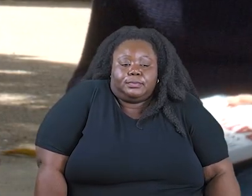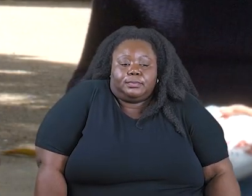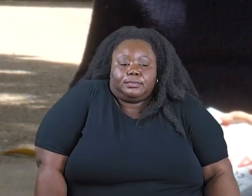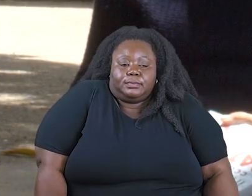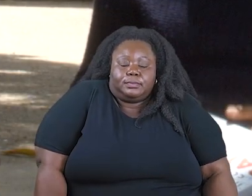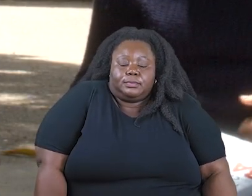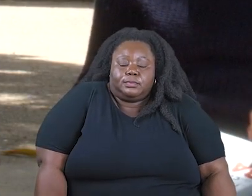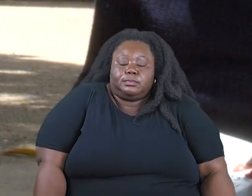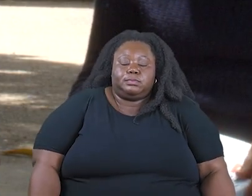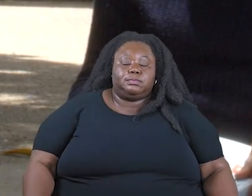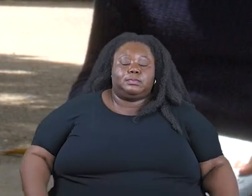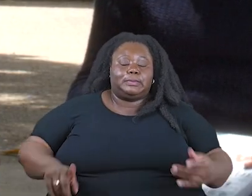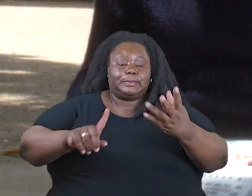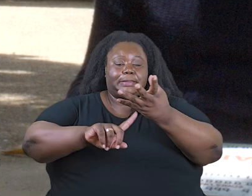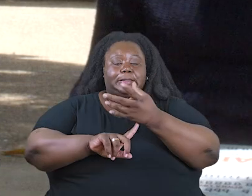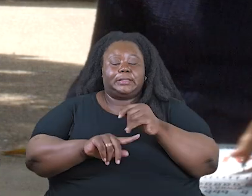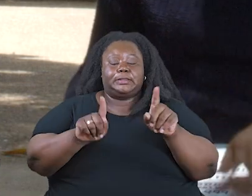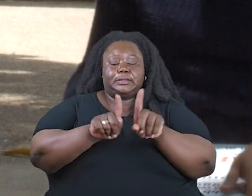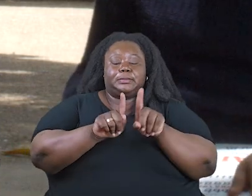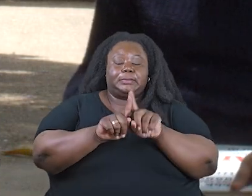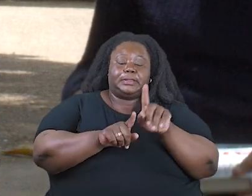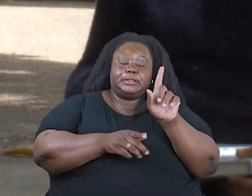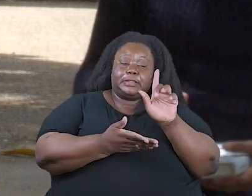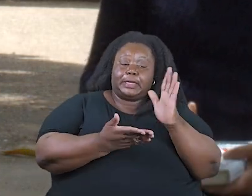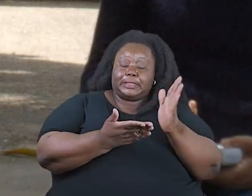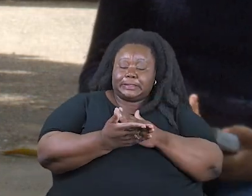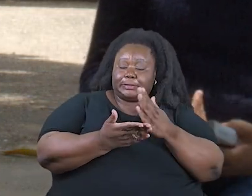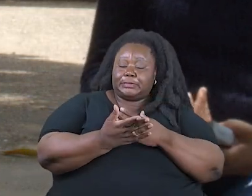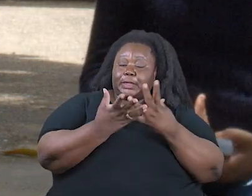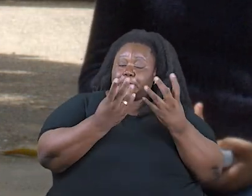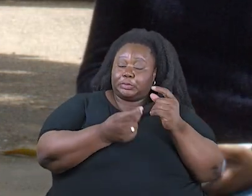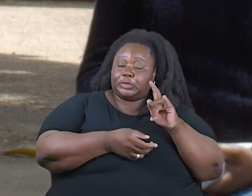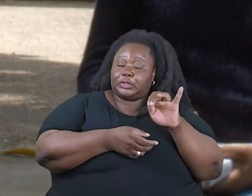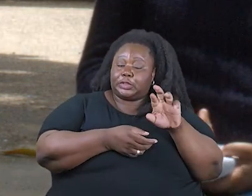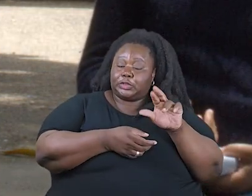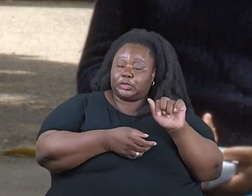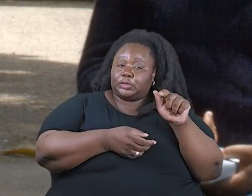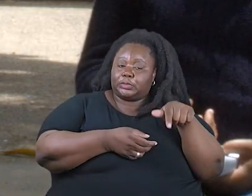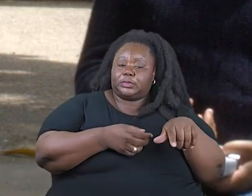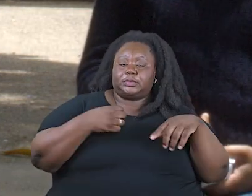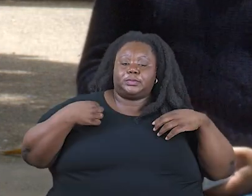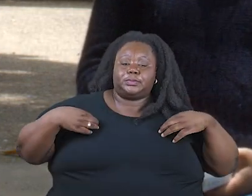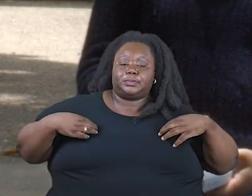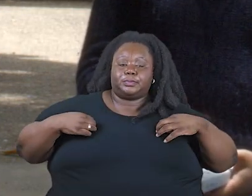Tanto no campo da arte também quanto na literatura, né? Tem muitas editoras aqui,